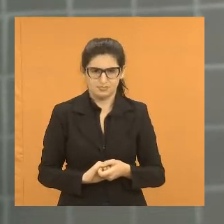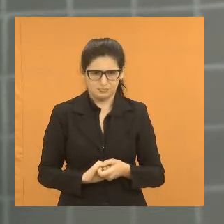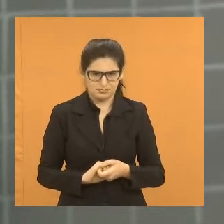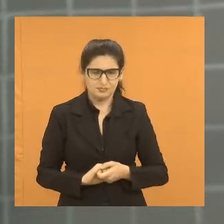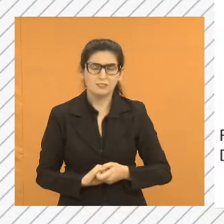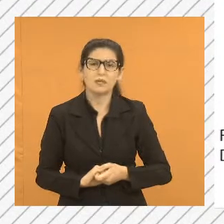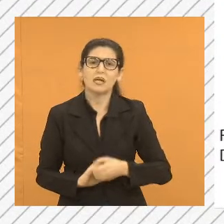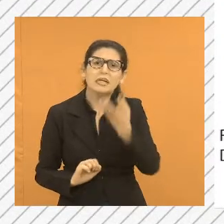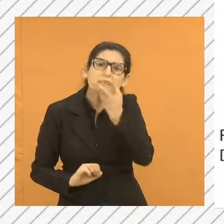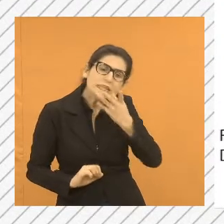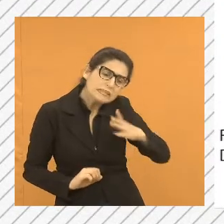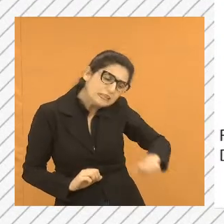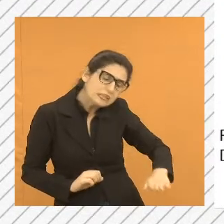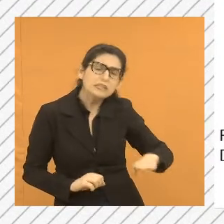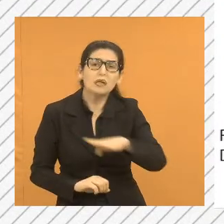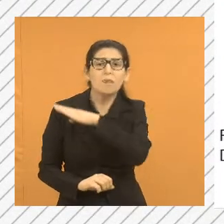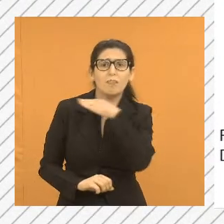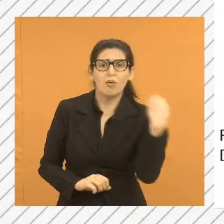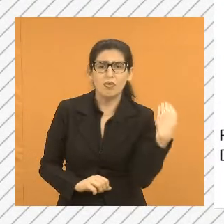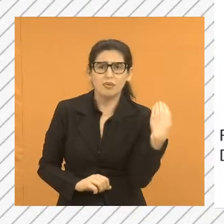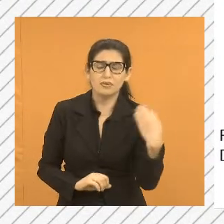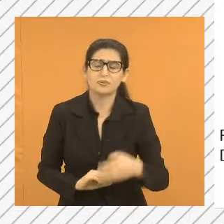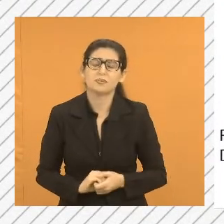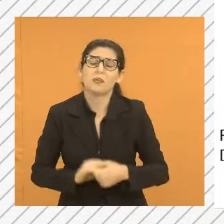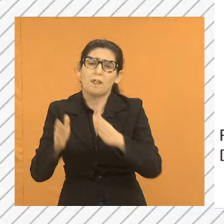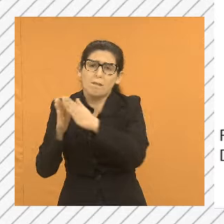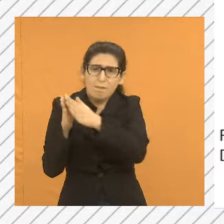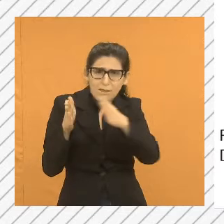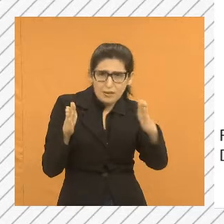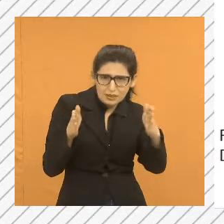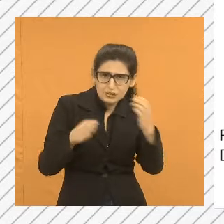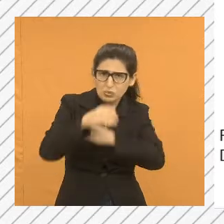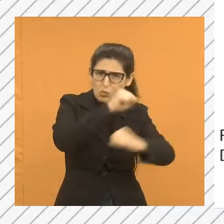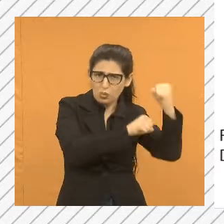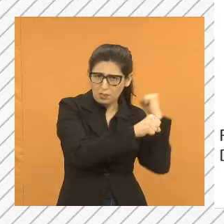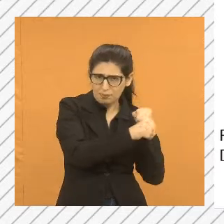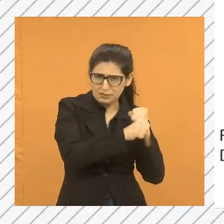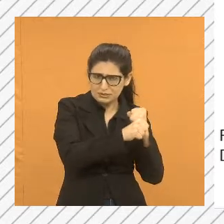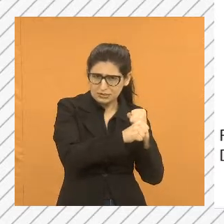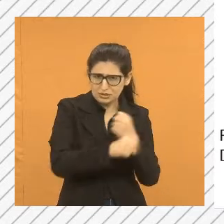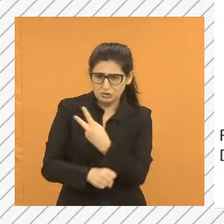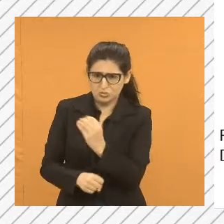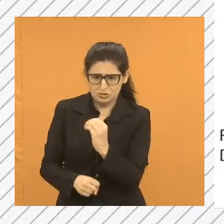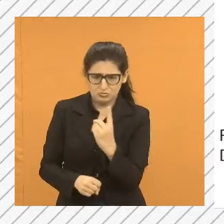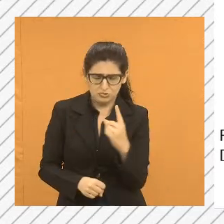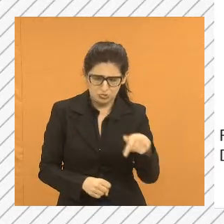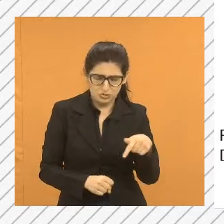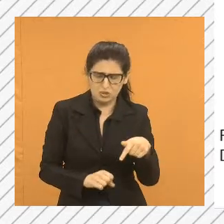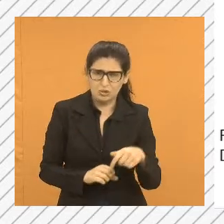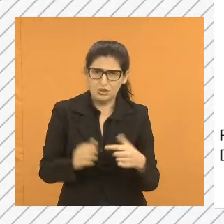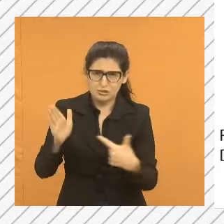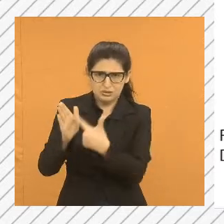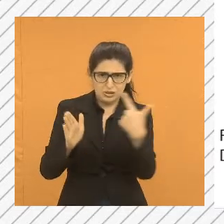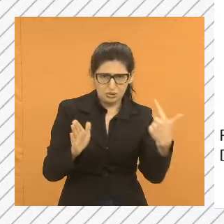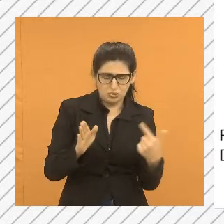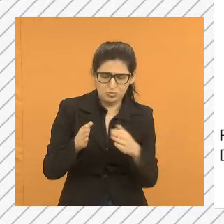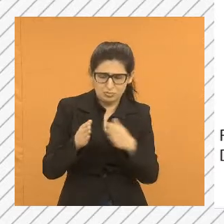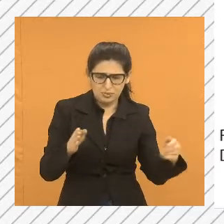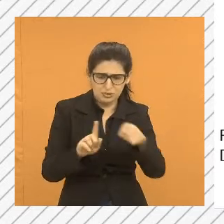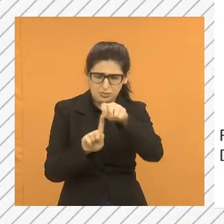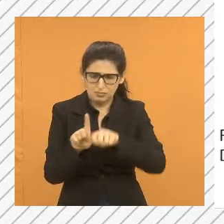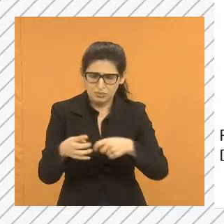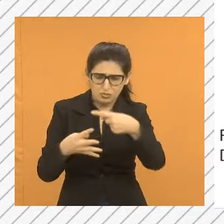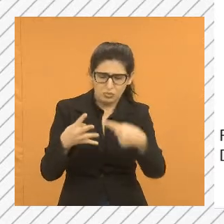Mortalidade infantil, no período do ano passado, no segundo quadrimestre, foram